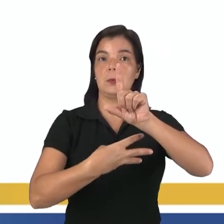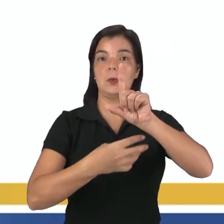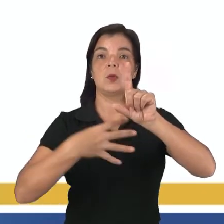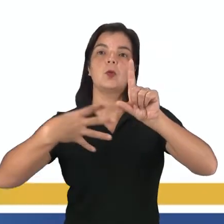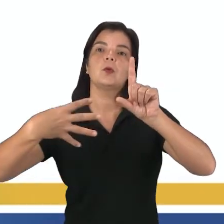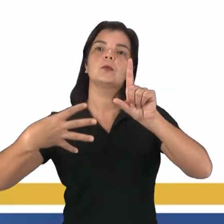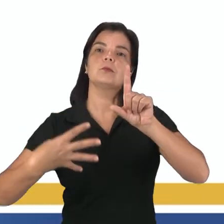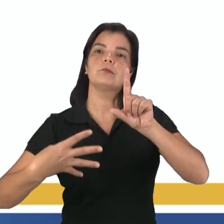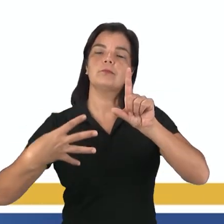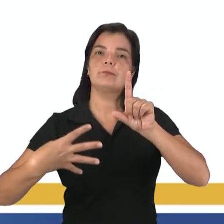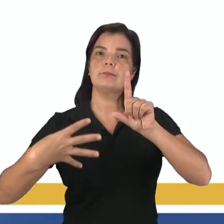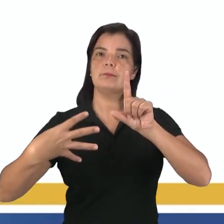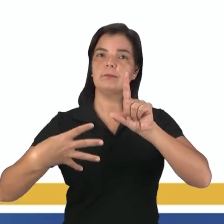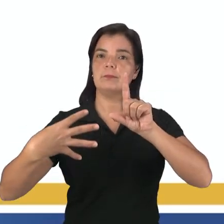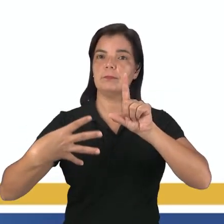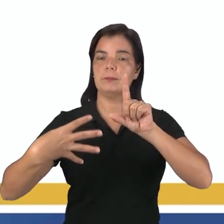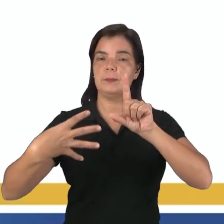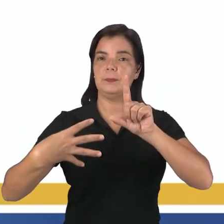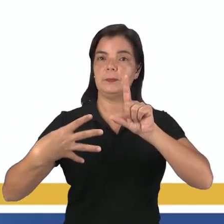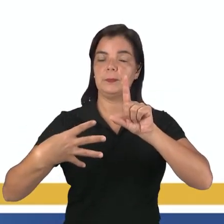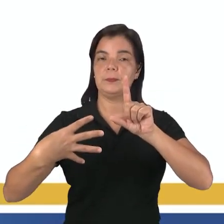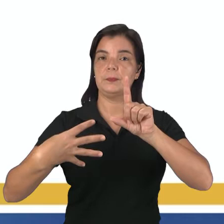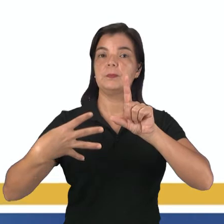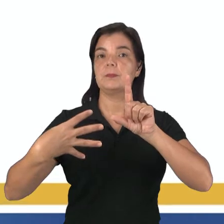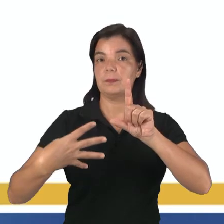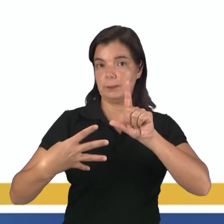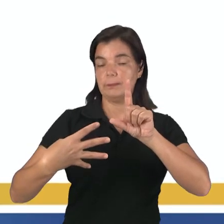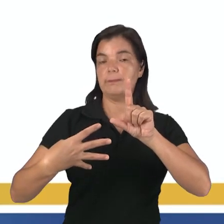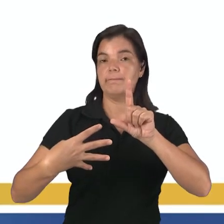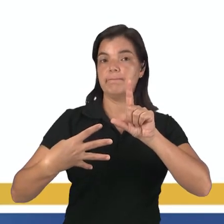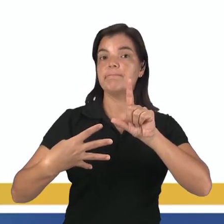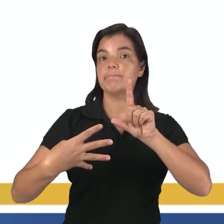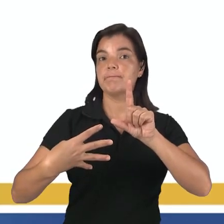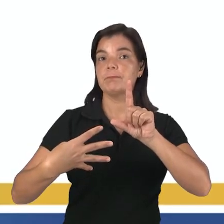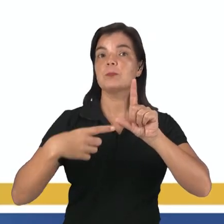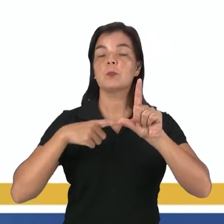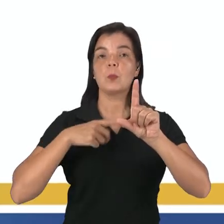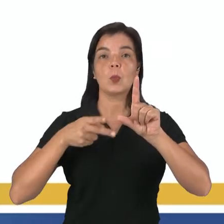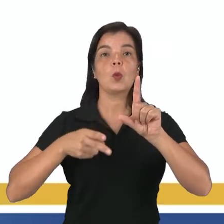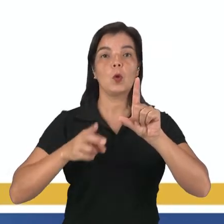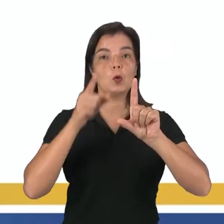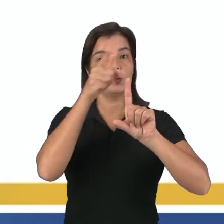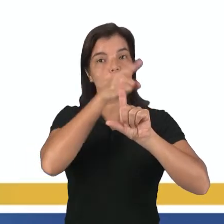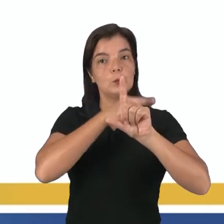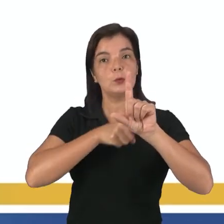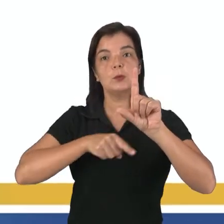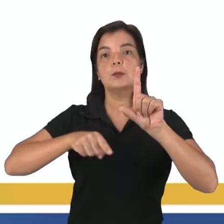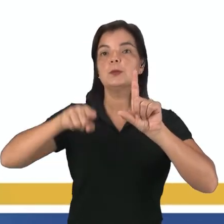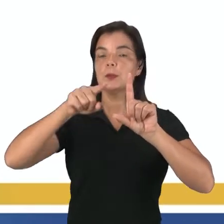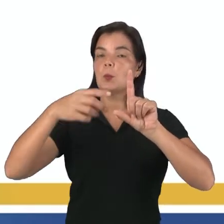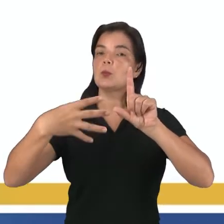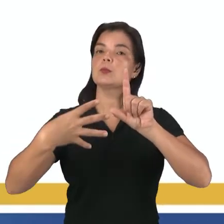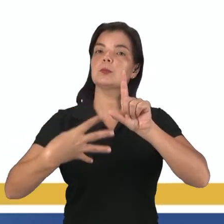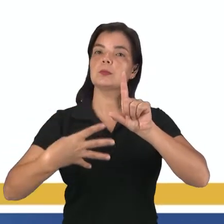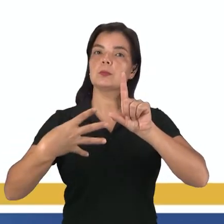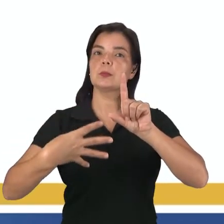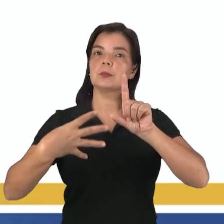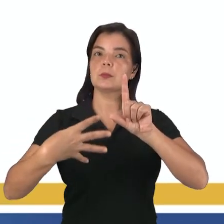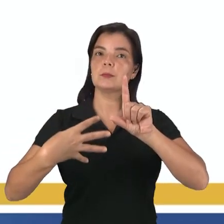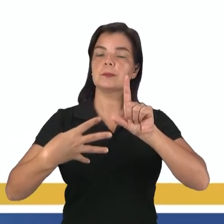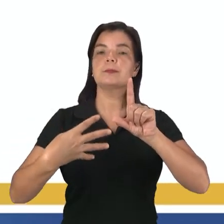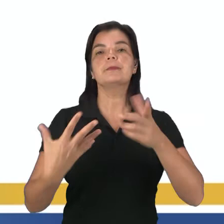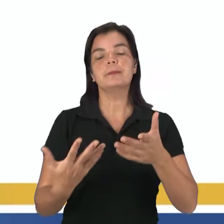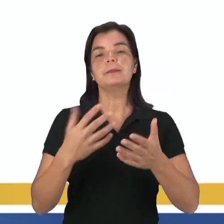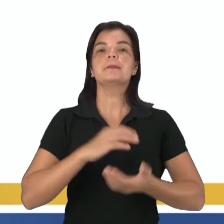embaixo o terceiro quadrante né e em seguida né com mantendo aí esse giro anti-horário teríamos